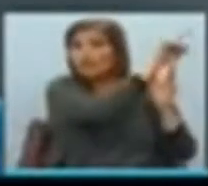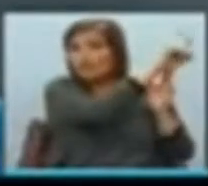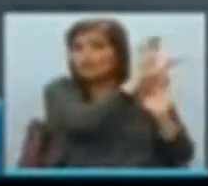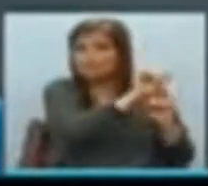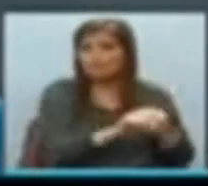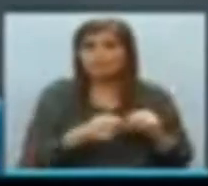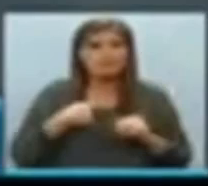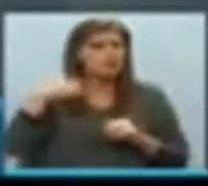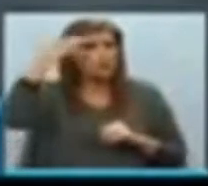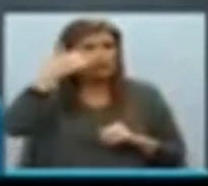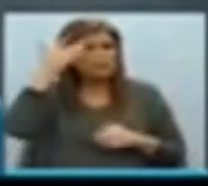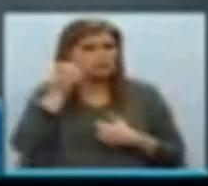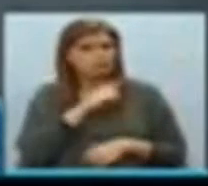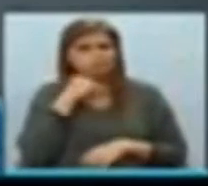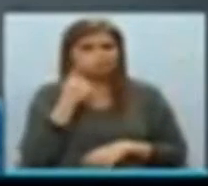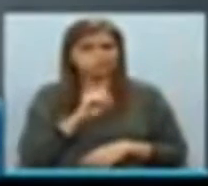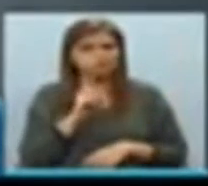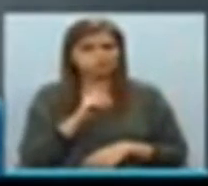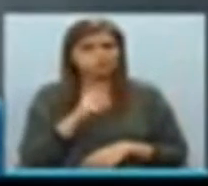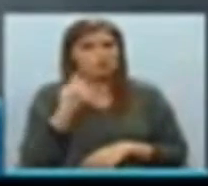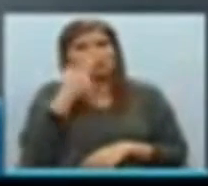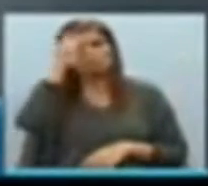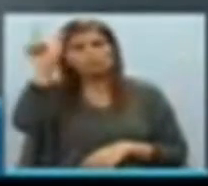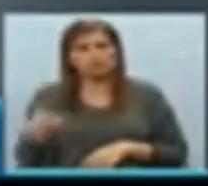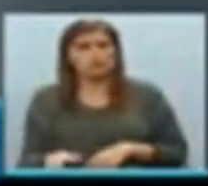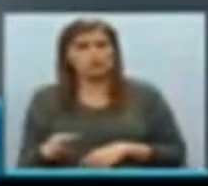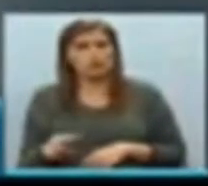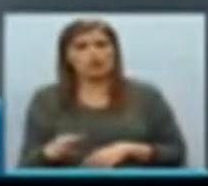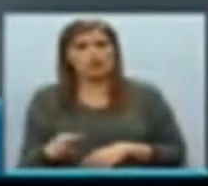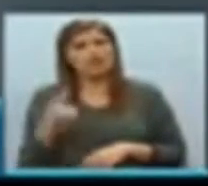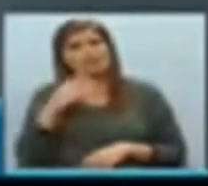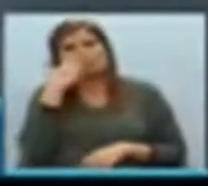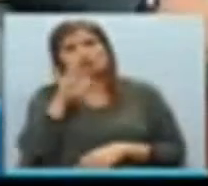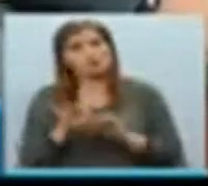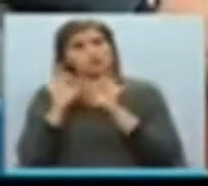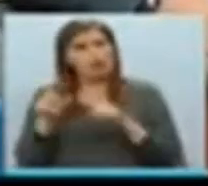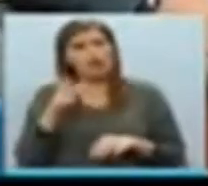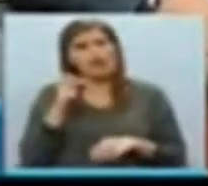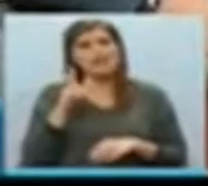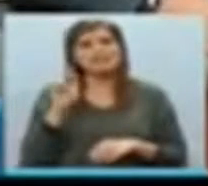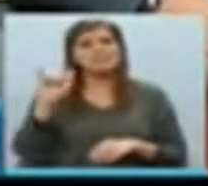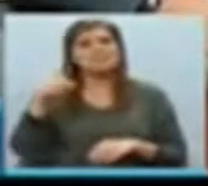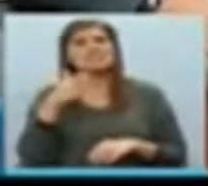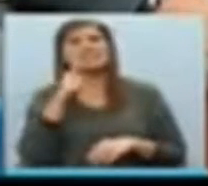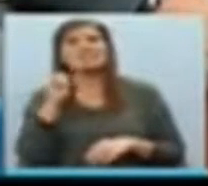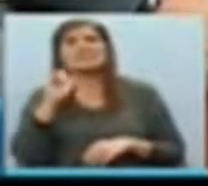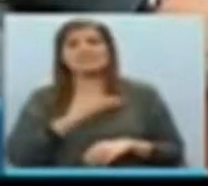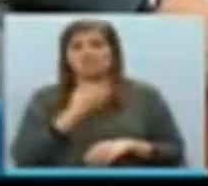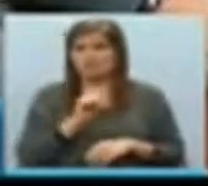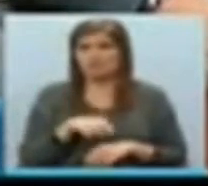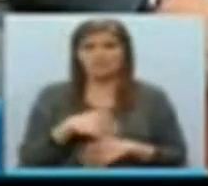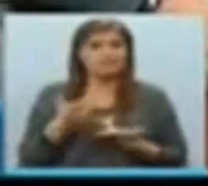eu não imagino hoje um único diplomata por exemplo tem uma atitude dessas é como se a gente imaginasse um diplomata